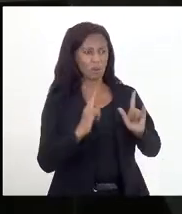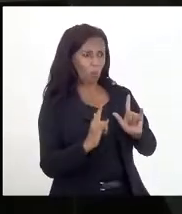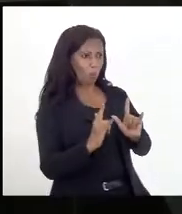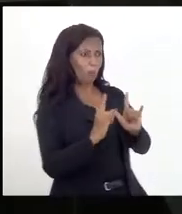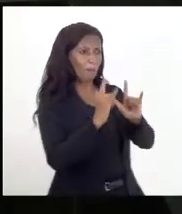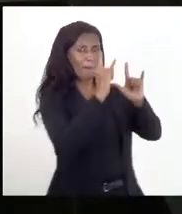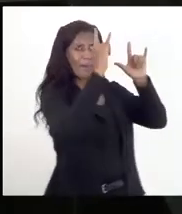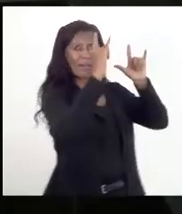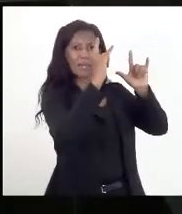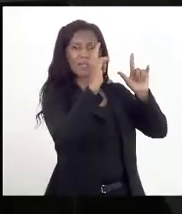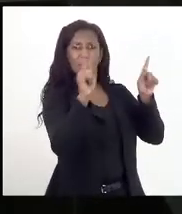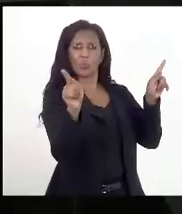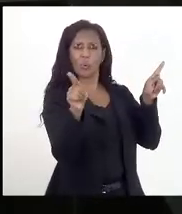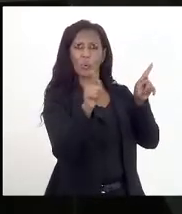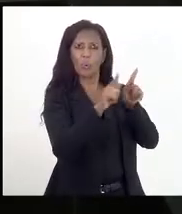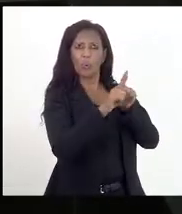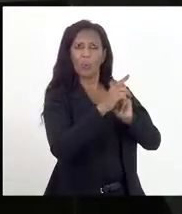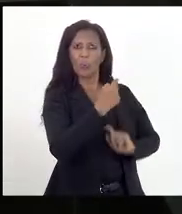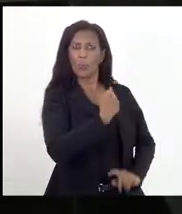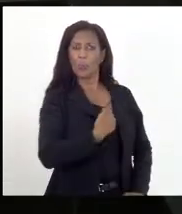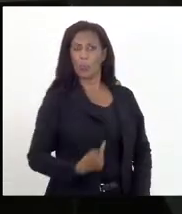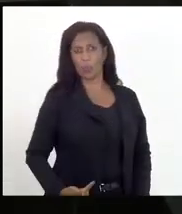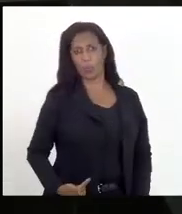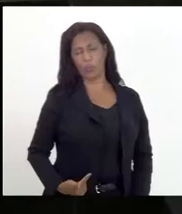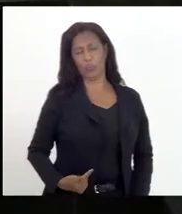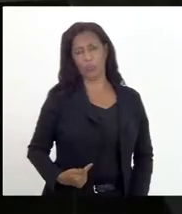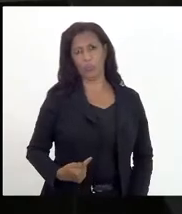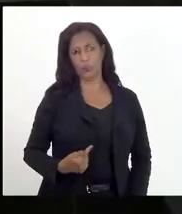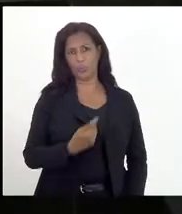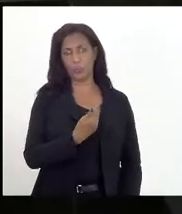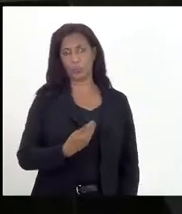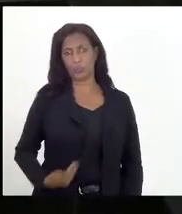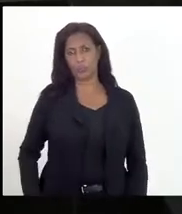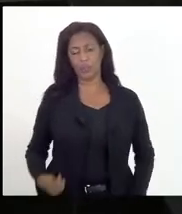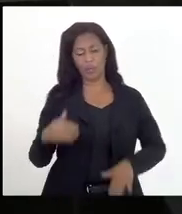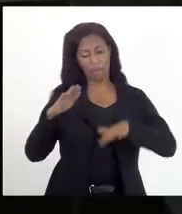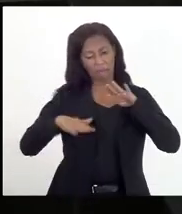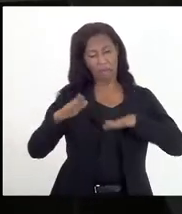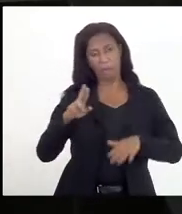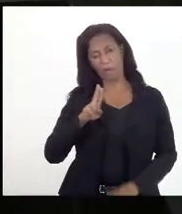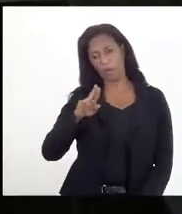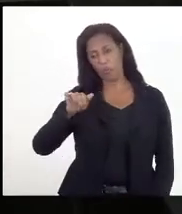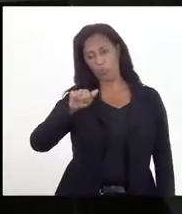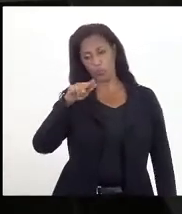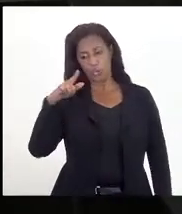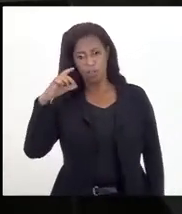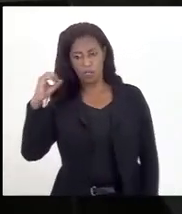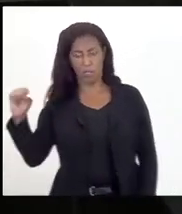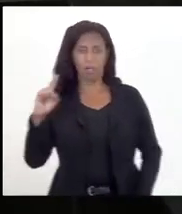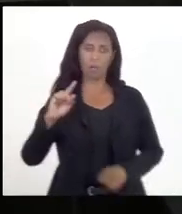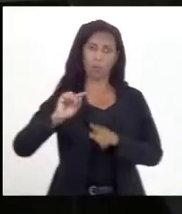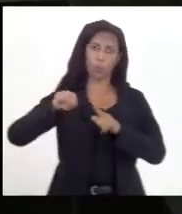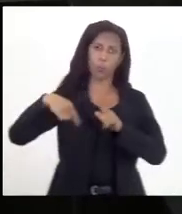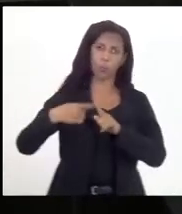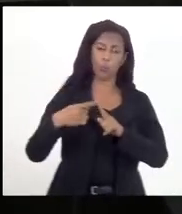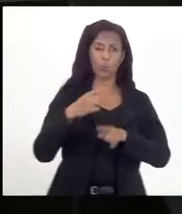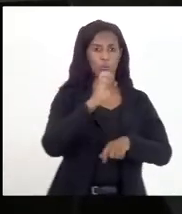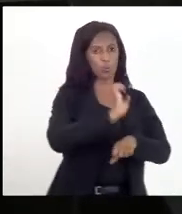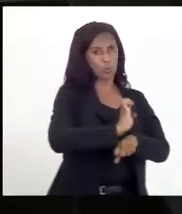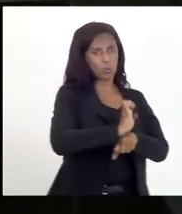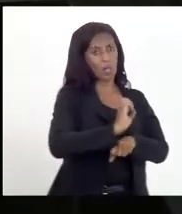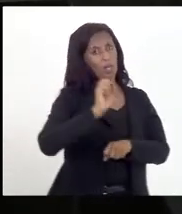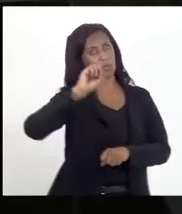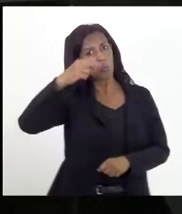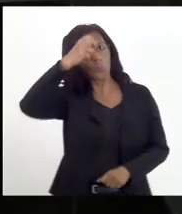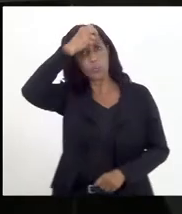público e quer seja para União que a seja para o estado que é seja para o município